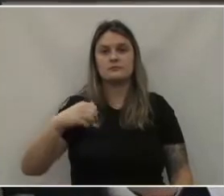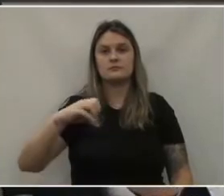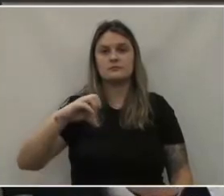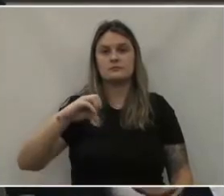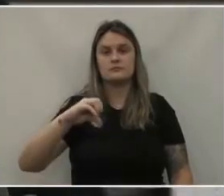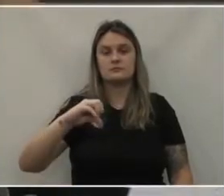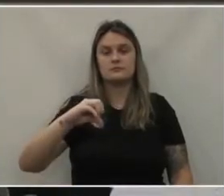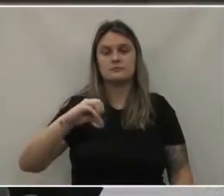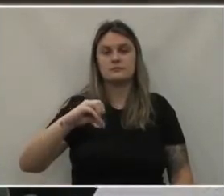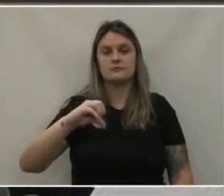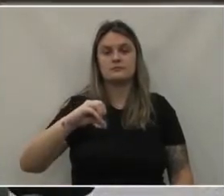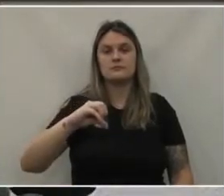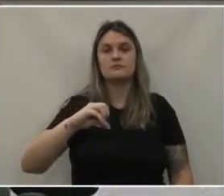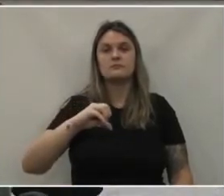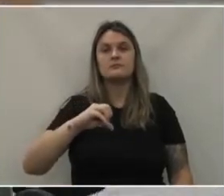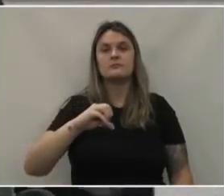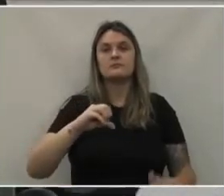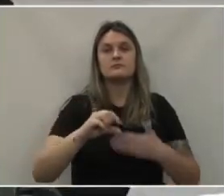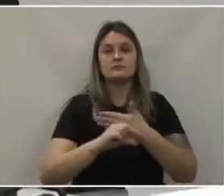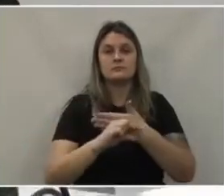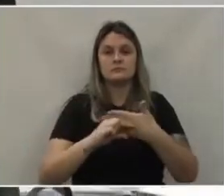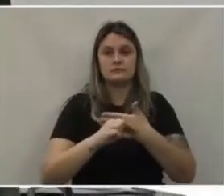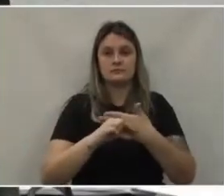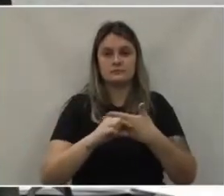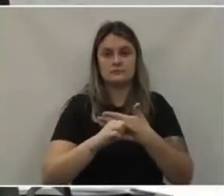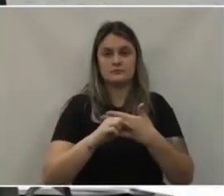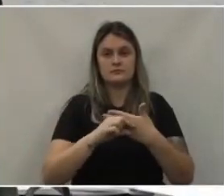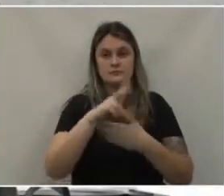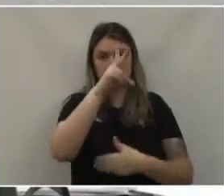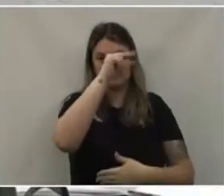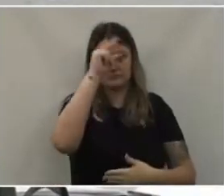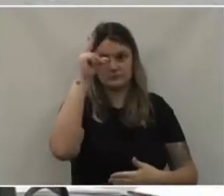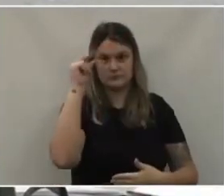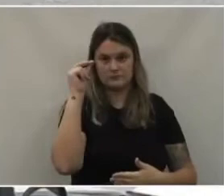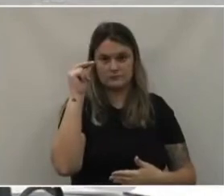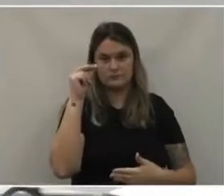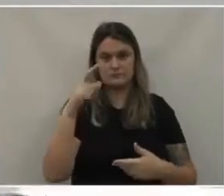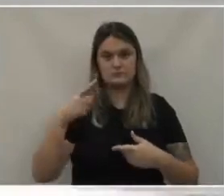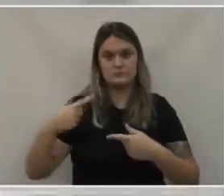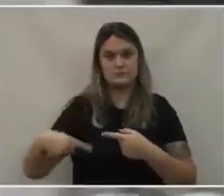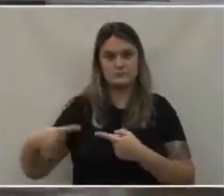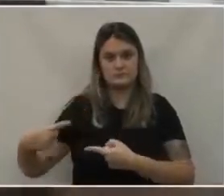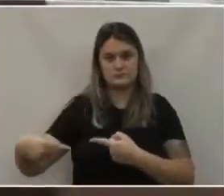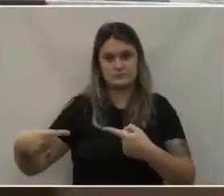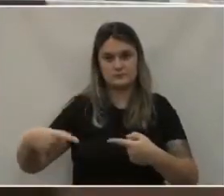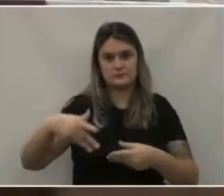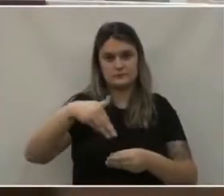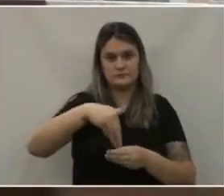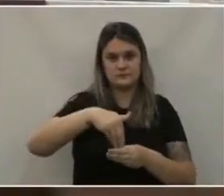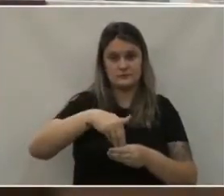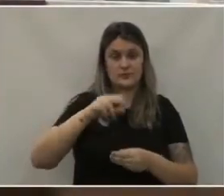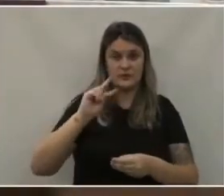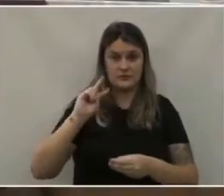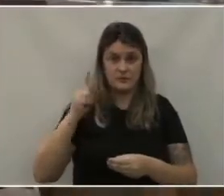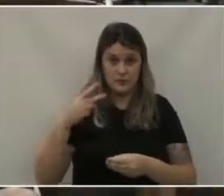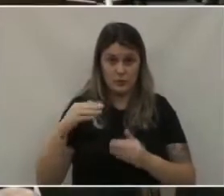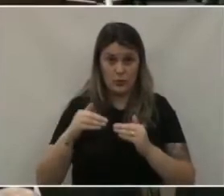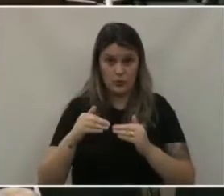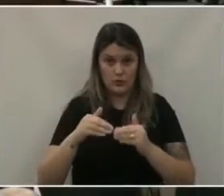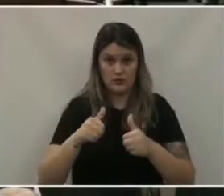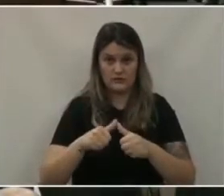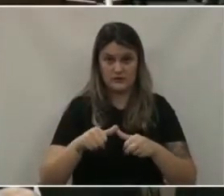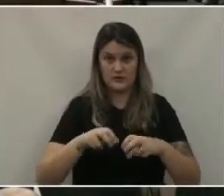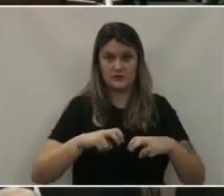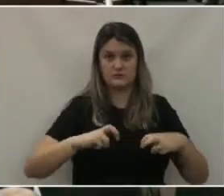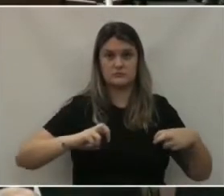43/2019, de autoria do Poder Executivo. Está em discussão, em votação. Senhores vereadores que aprovam,